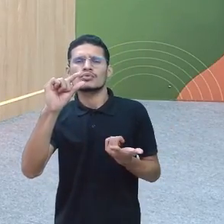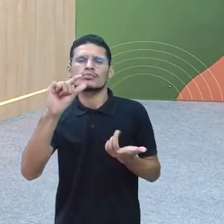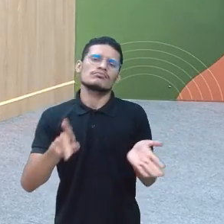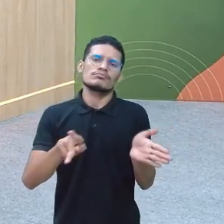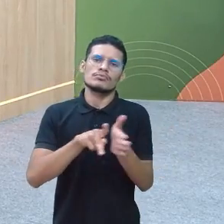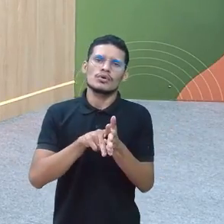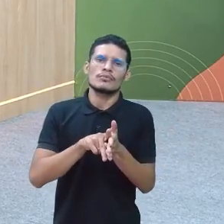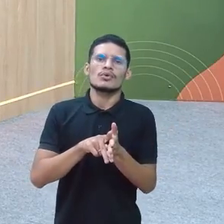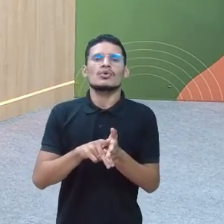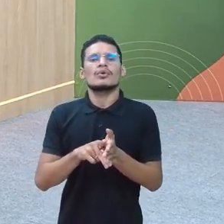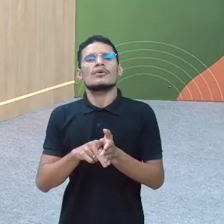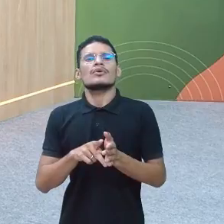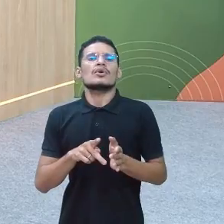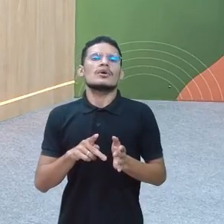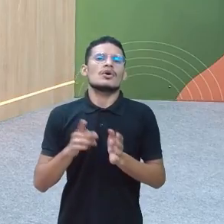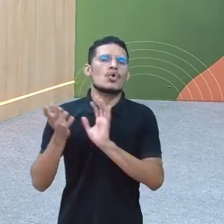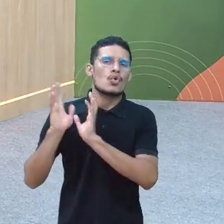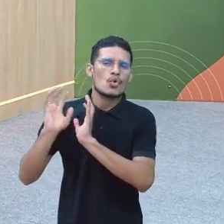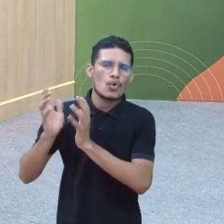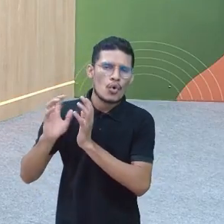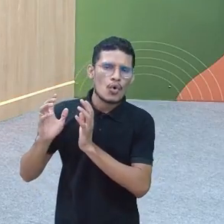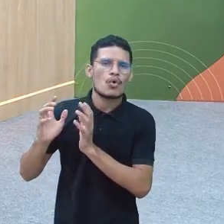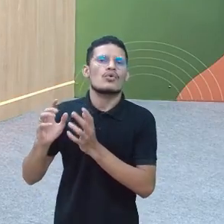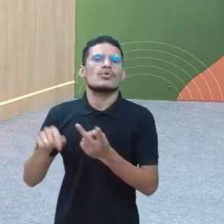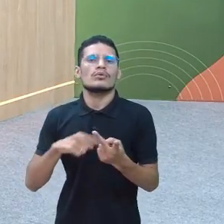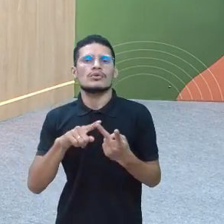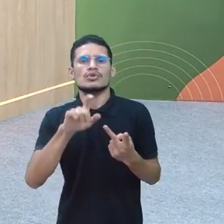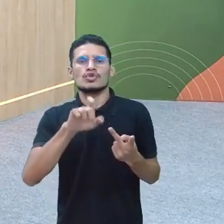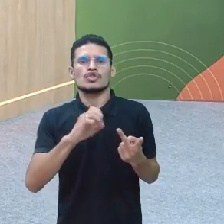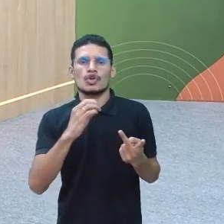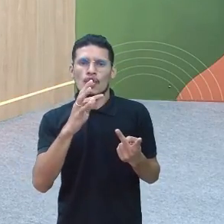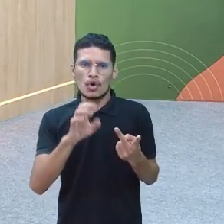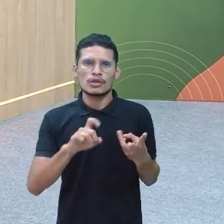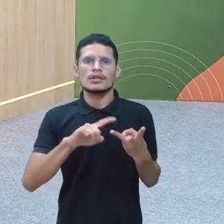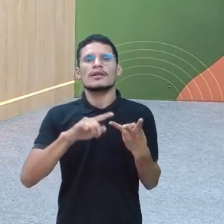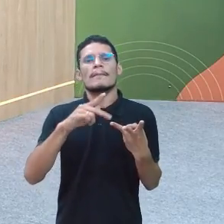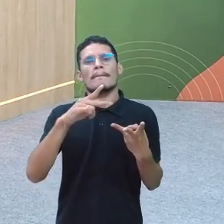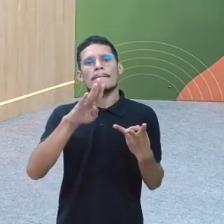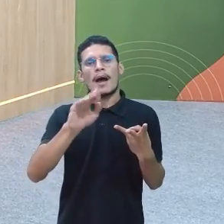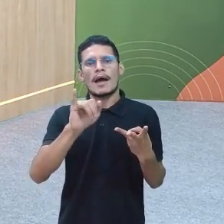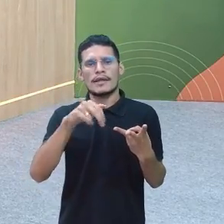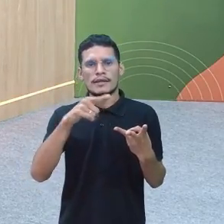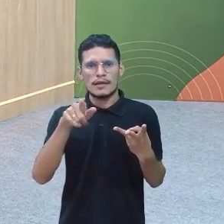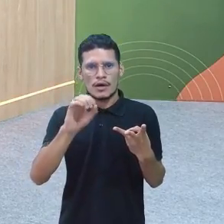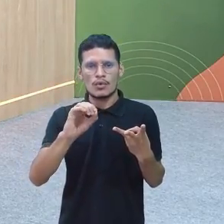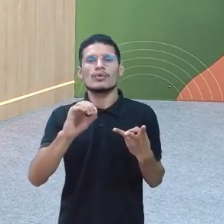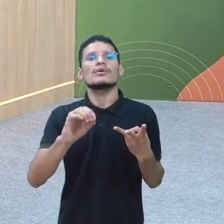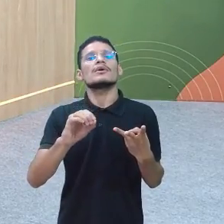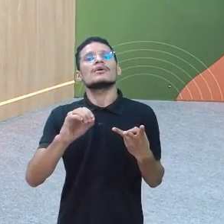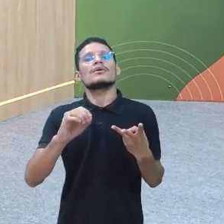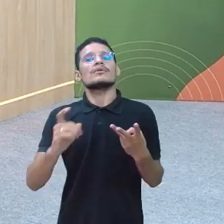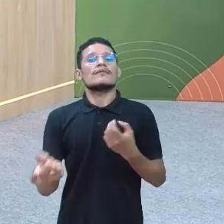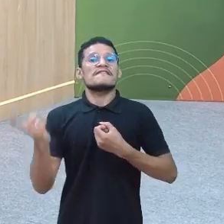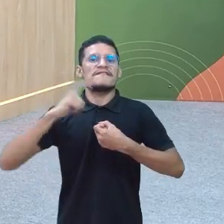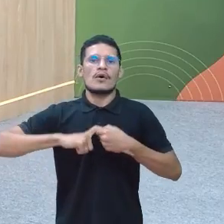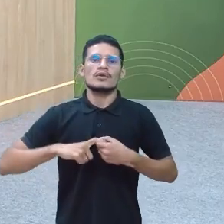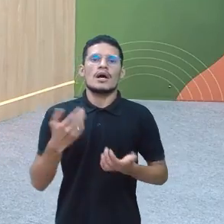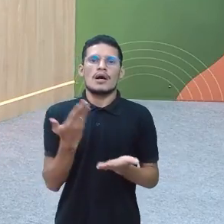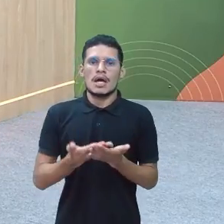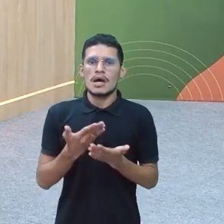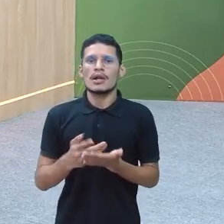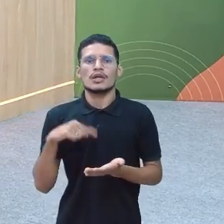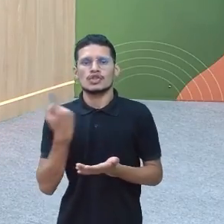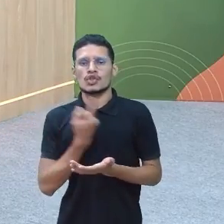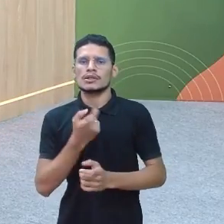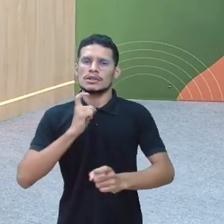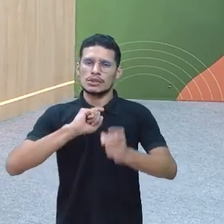do coco, um pouquinho do shot e um pouquinho do baião, né? E aí a gente depois volta para cá para a gente